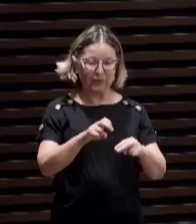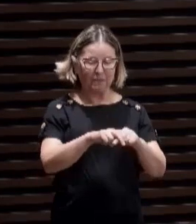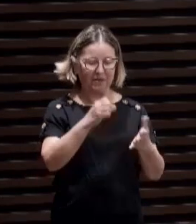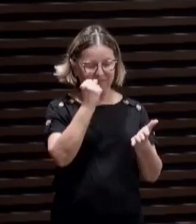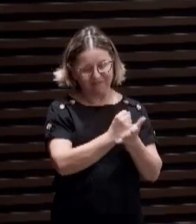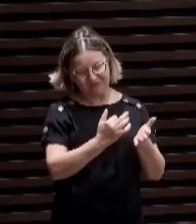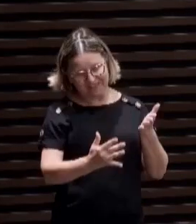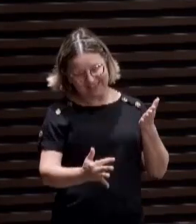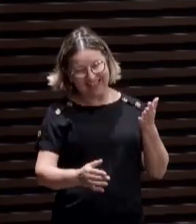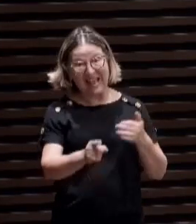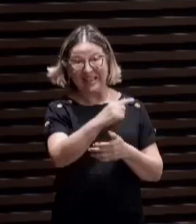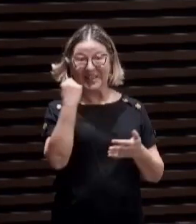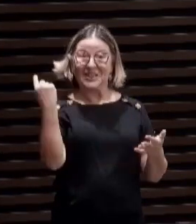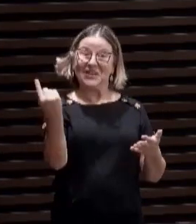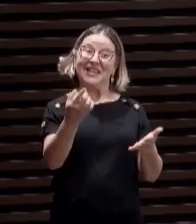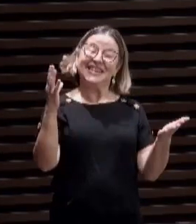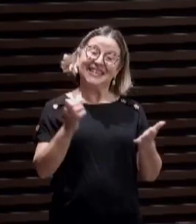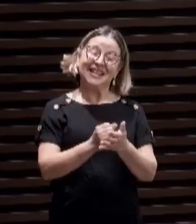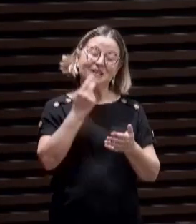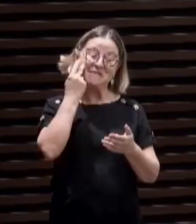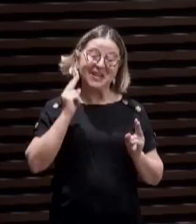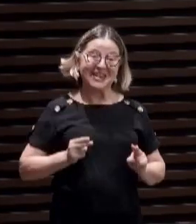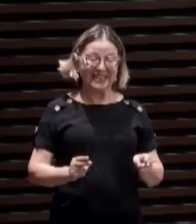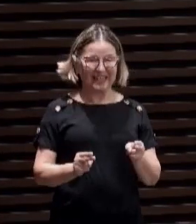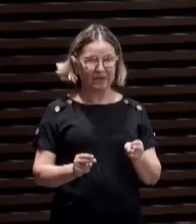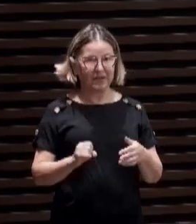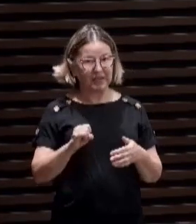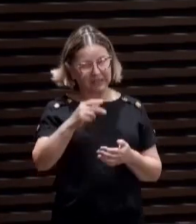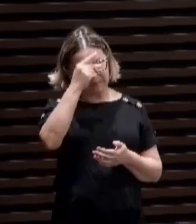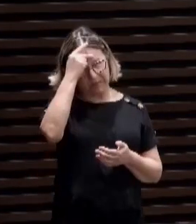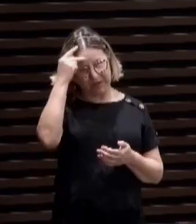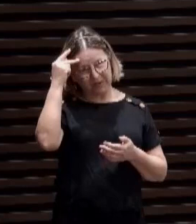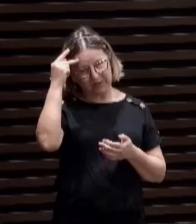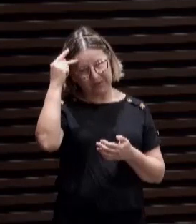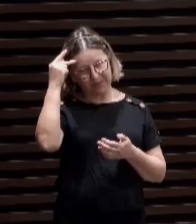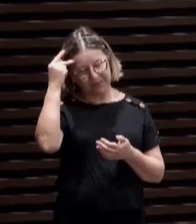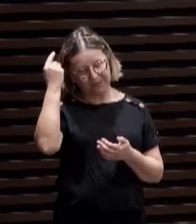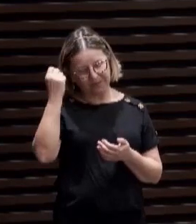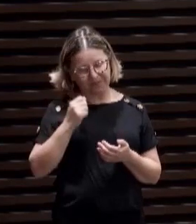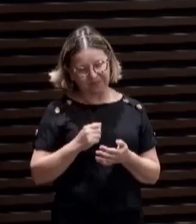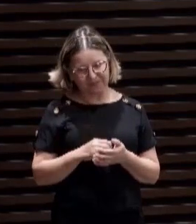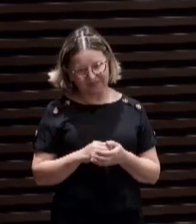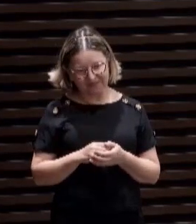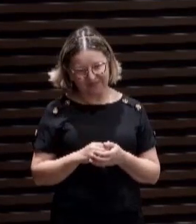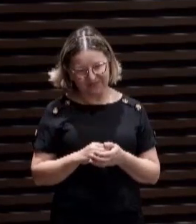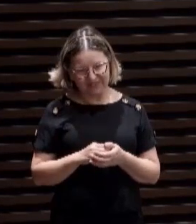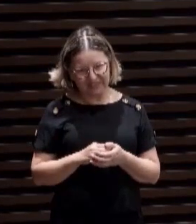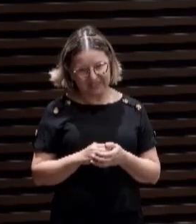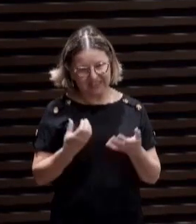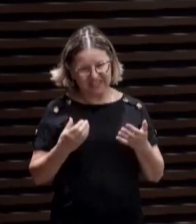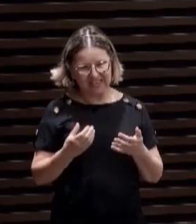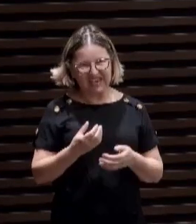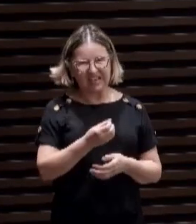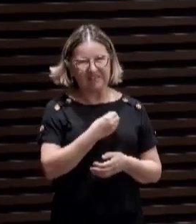salvos para sempre. Se alguém quer usar deste argumento, desta verdade, para viver uma